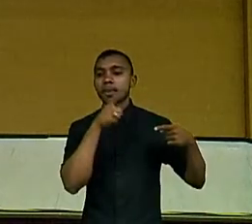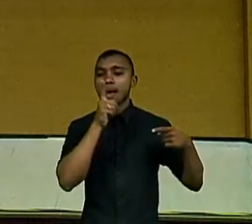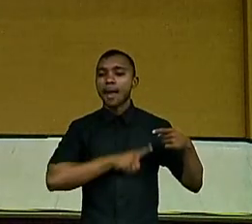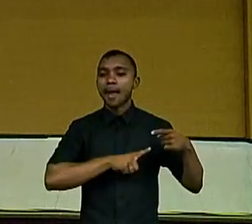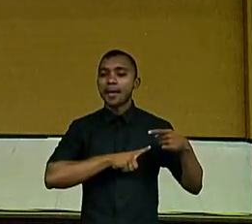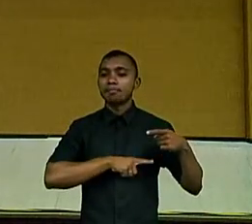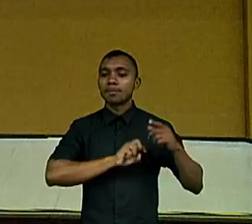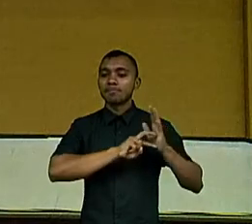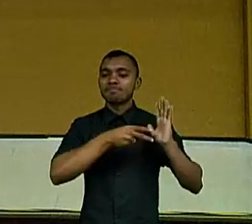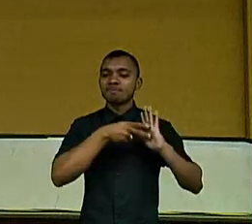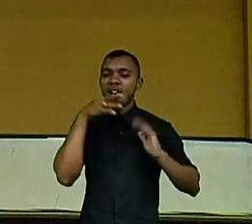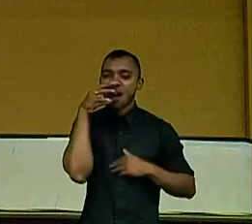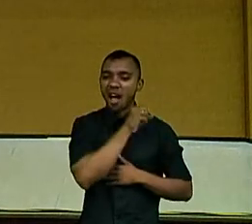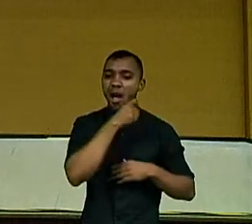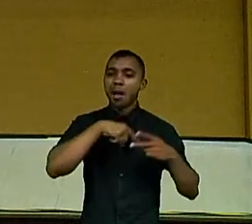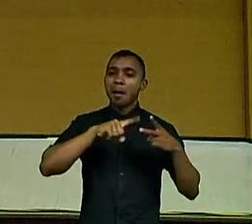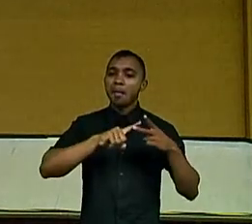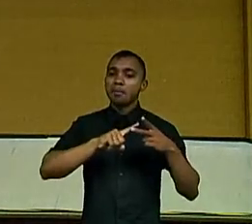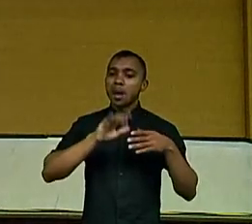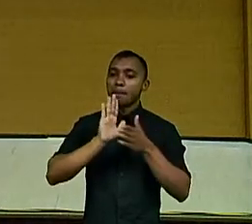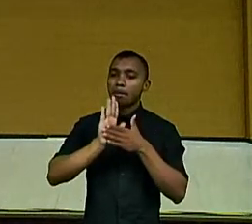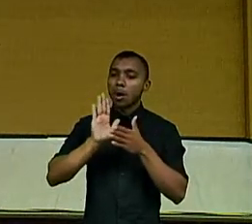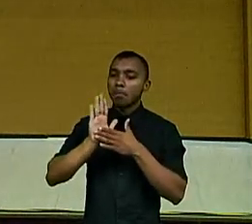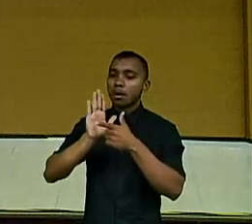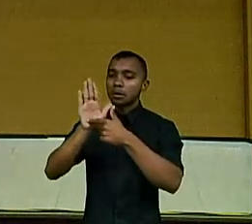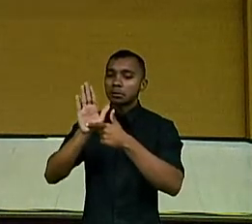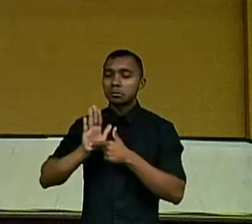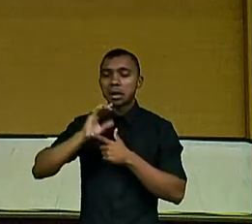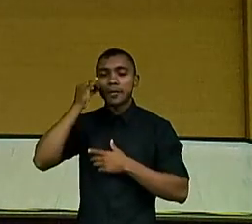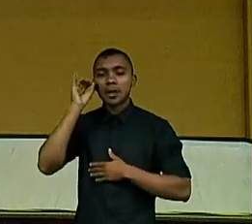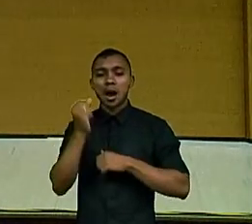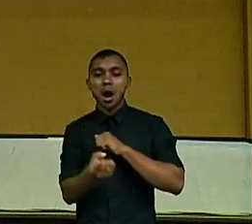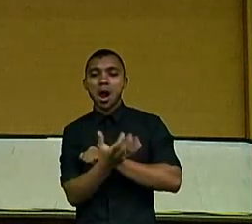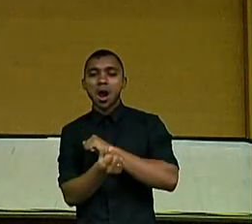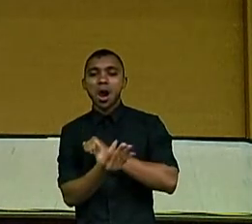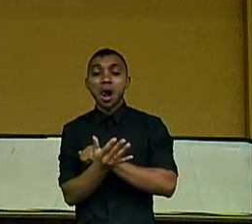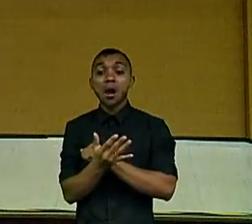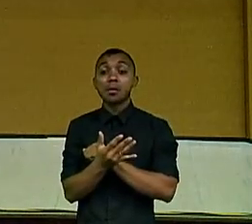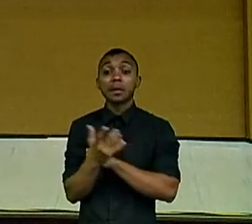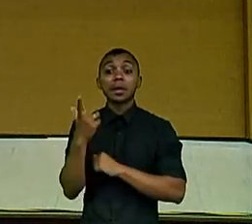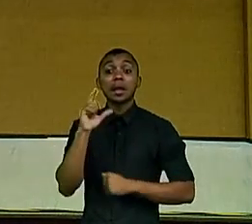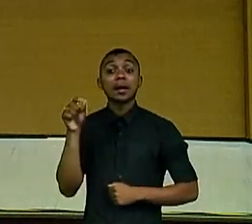prometia combater a corrupção né eu tô falando de quem